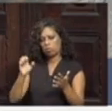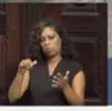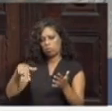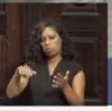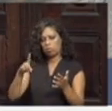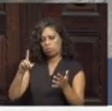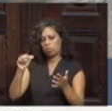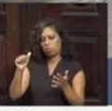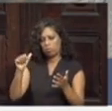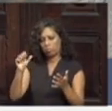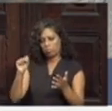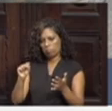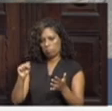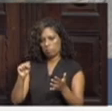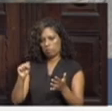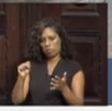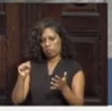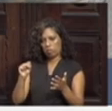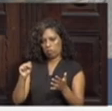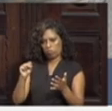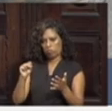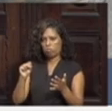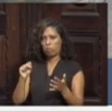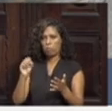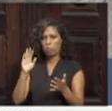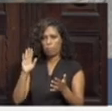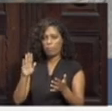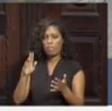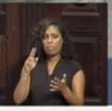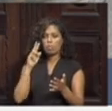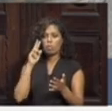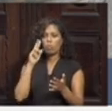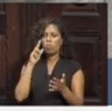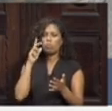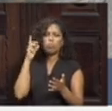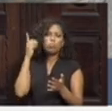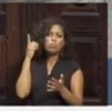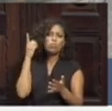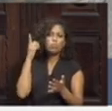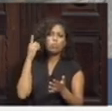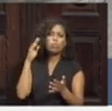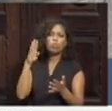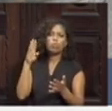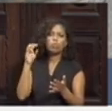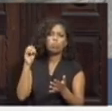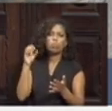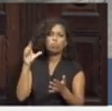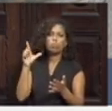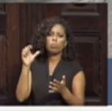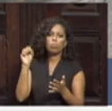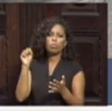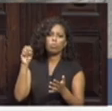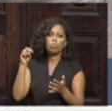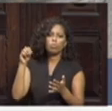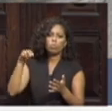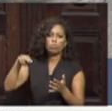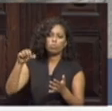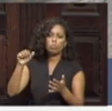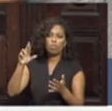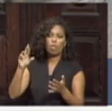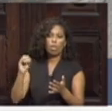passasse as emendas para o deputado Bolsonaro, para que ele também já analisasse na audiência pública, se